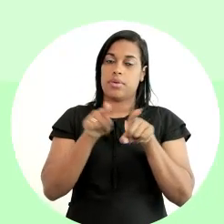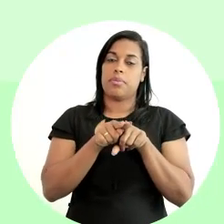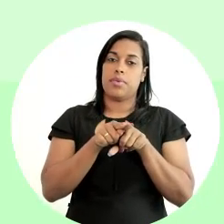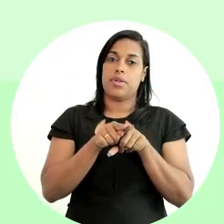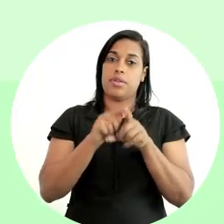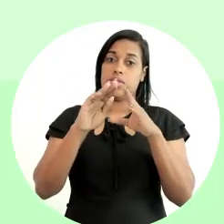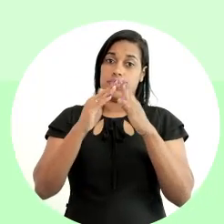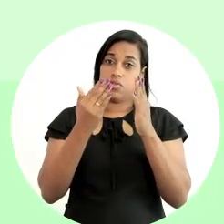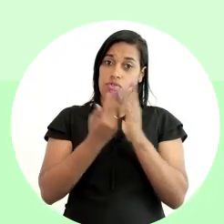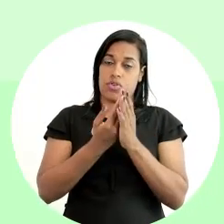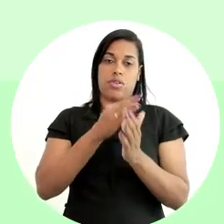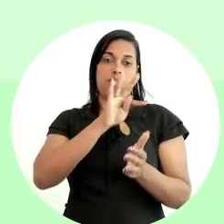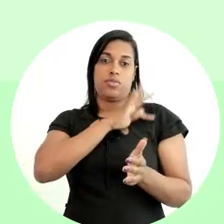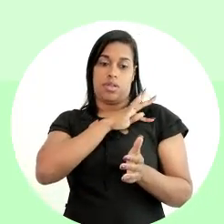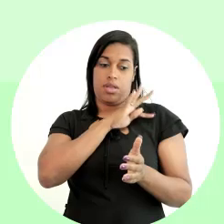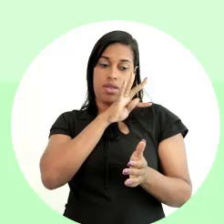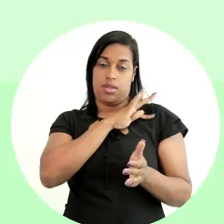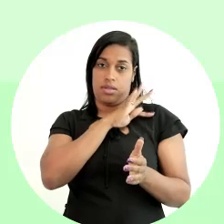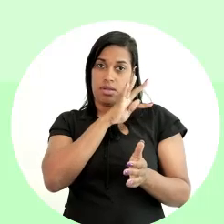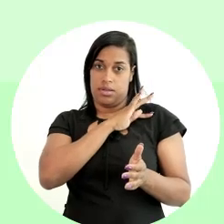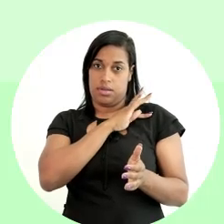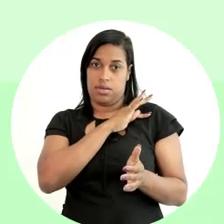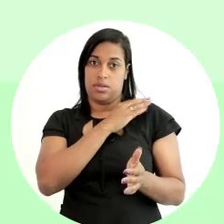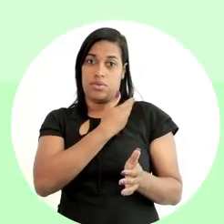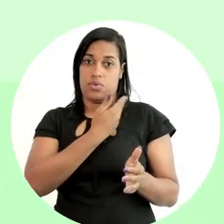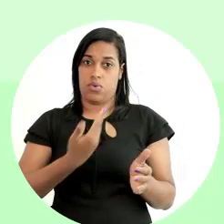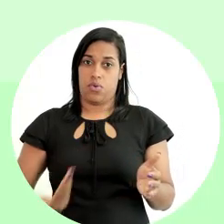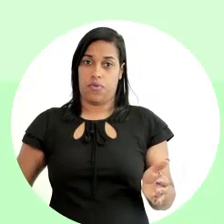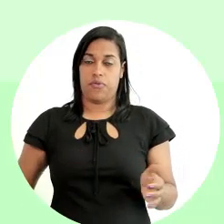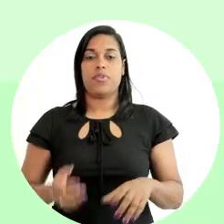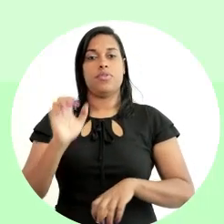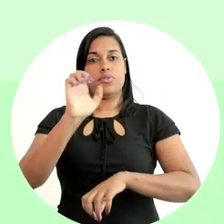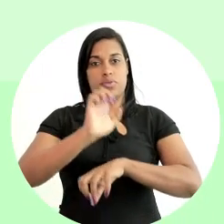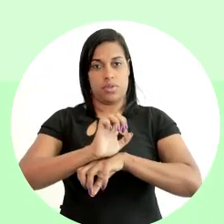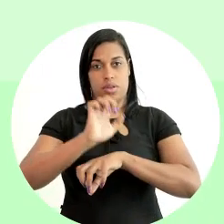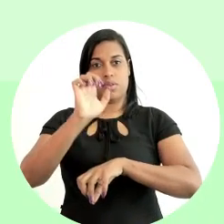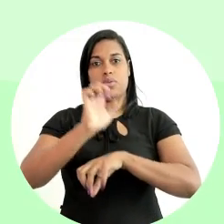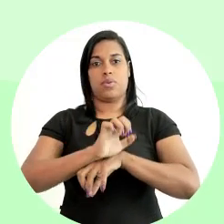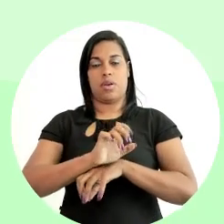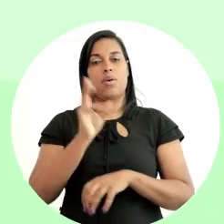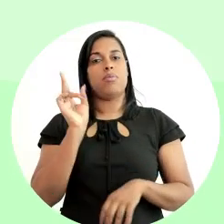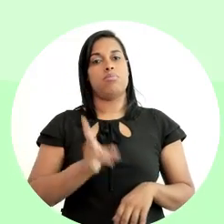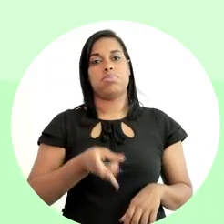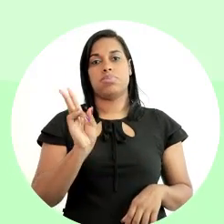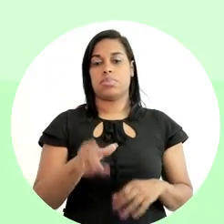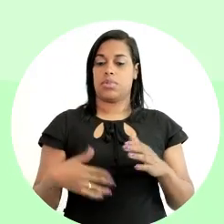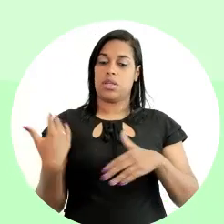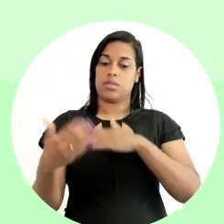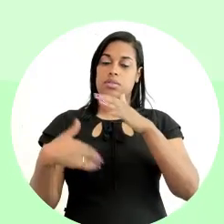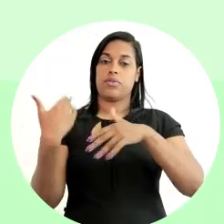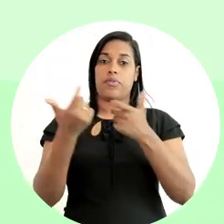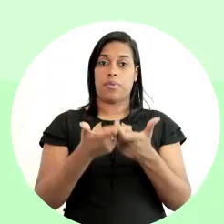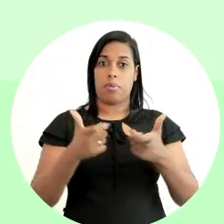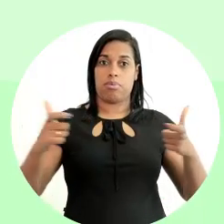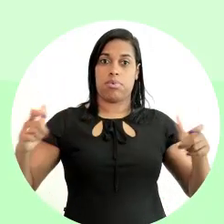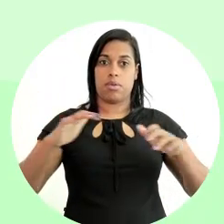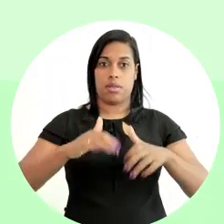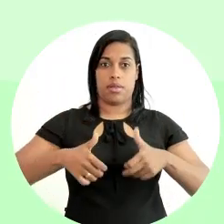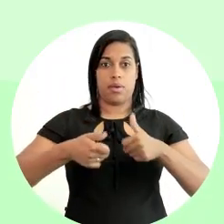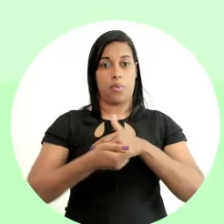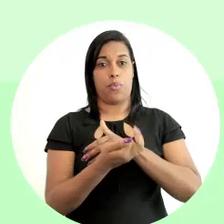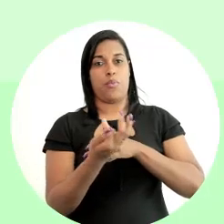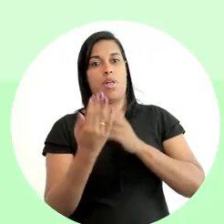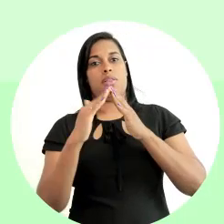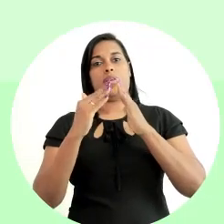temos também escolas técnicas, onde o governo estadual vem desenvolvendo e ampliando